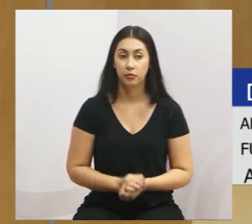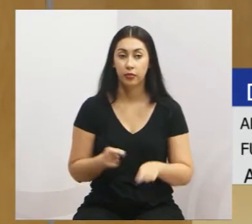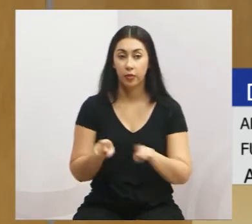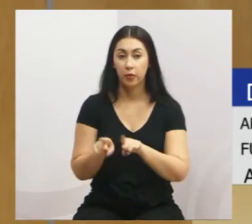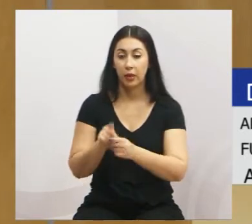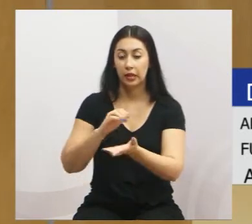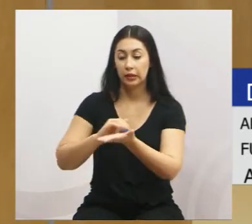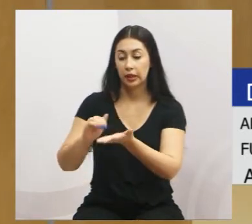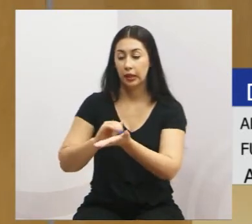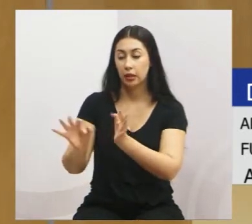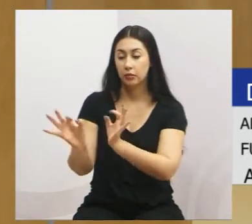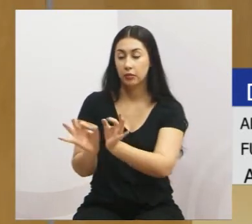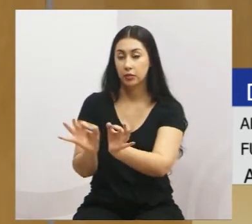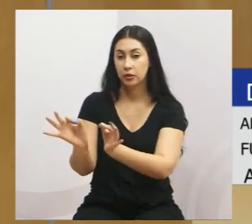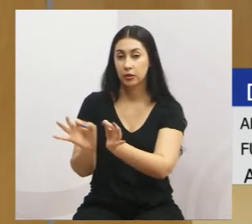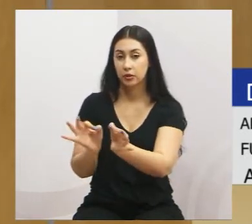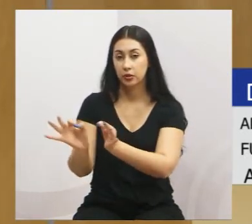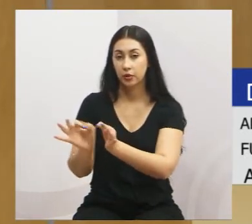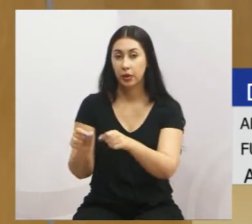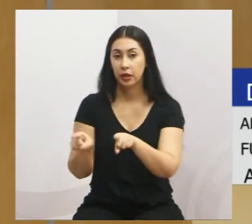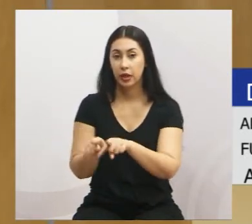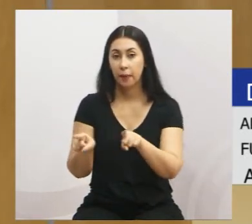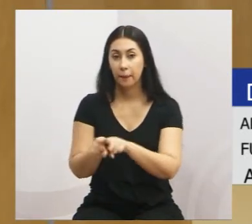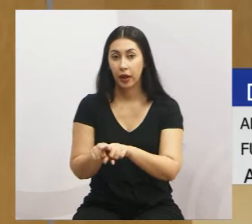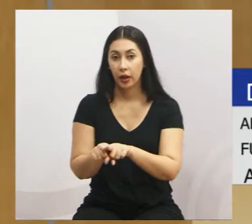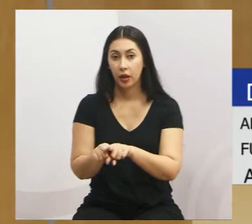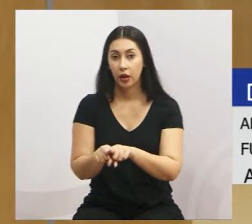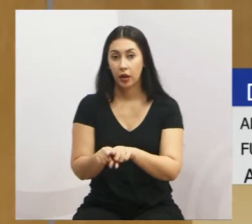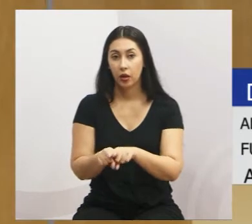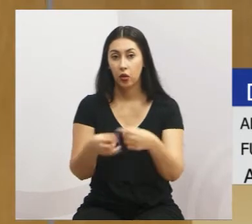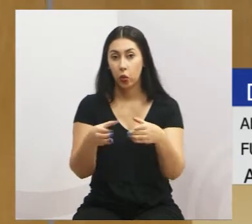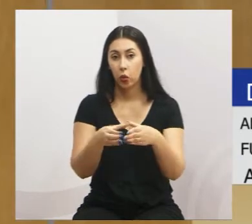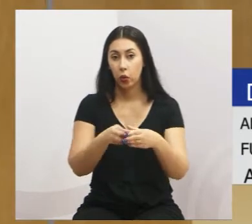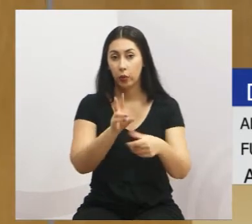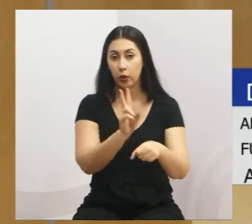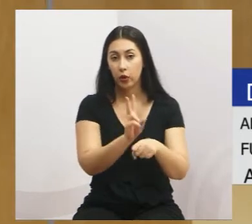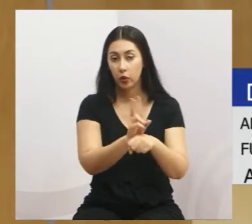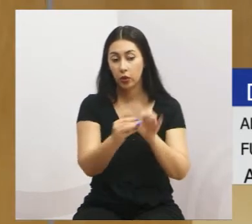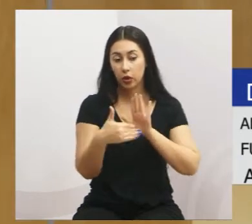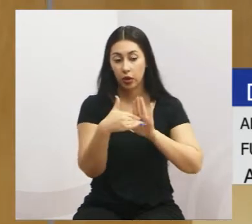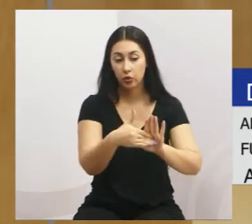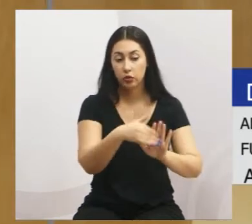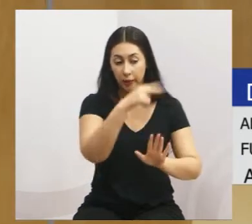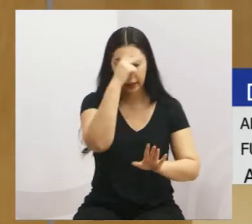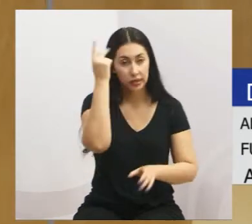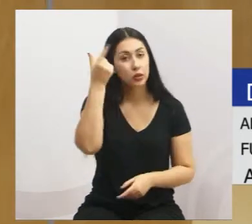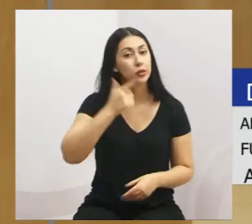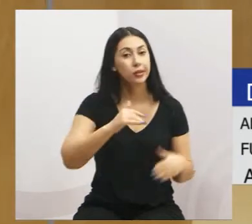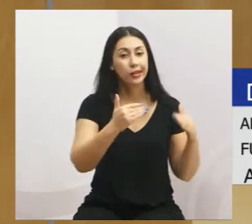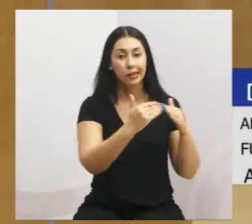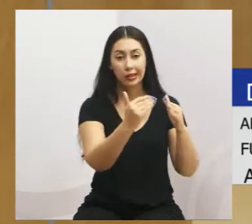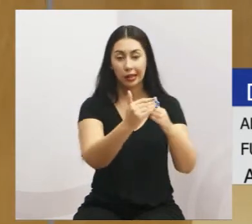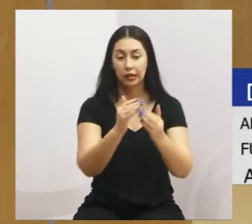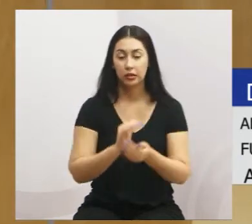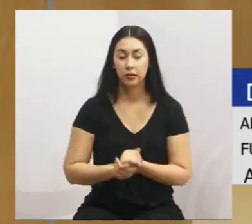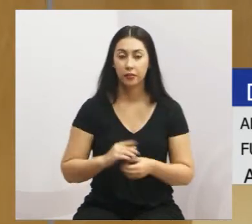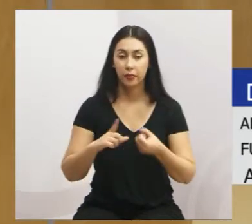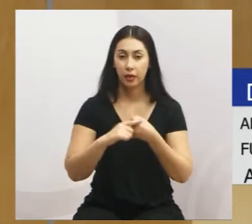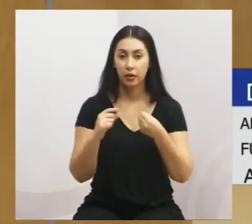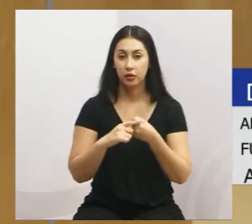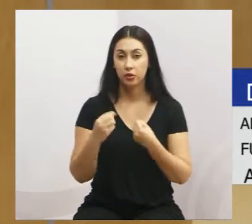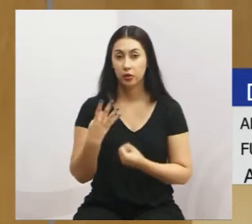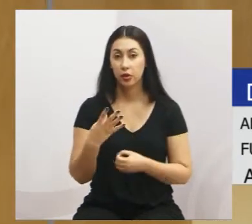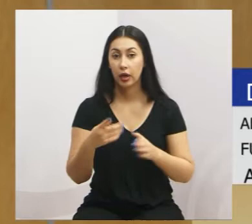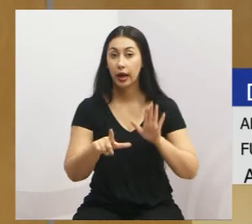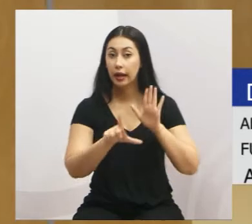Secretaria de Planejamento e Fundação Pró Lar de Jacareí. Artigo 4º. Essa lei entra